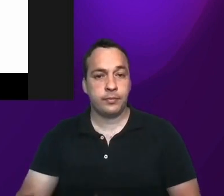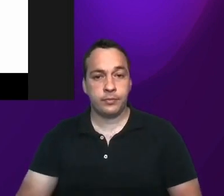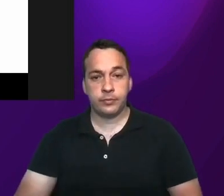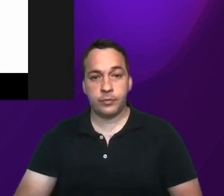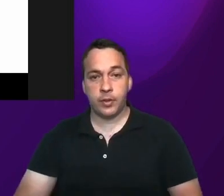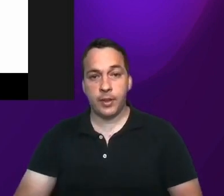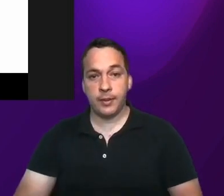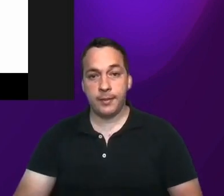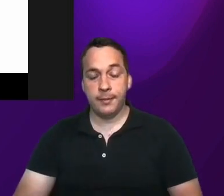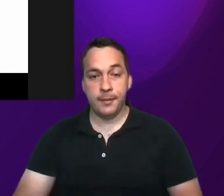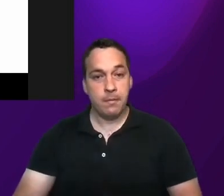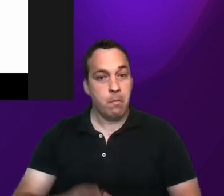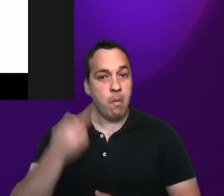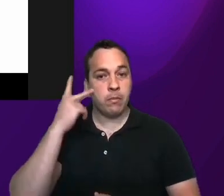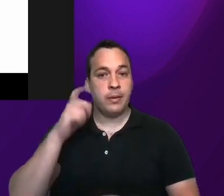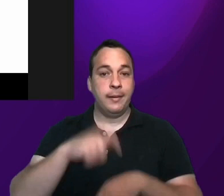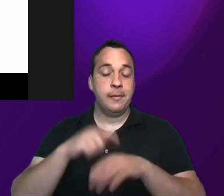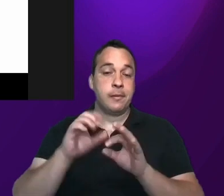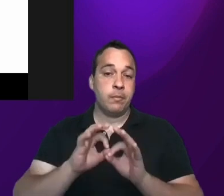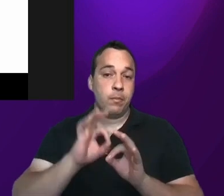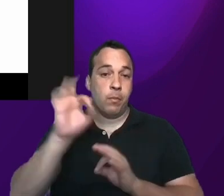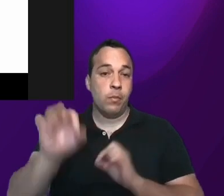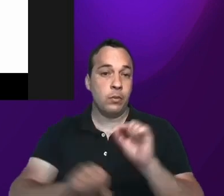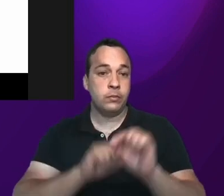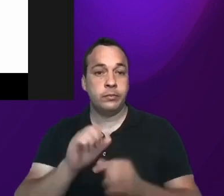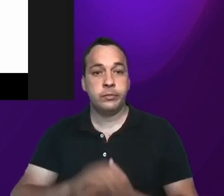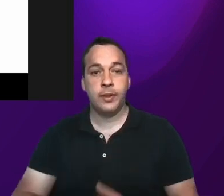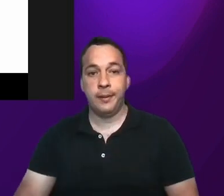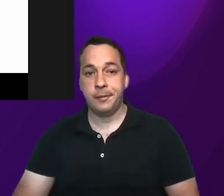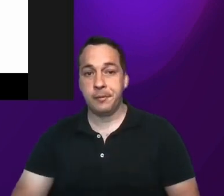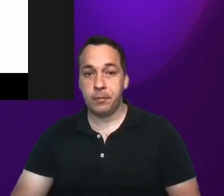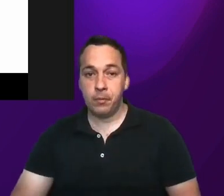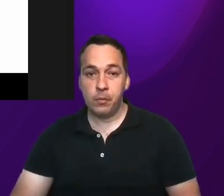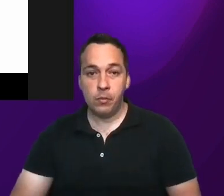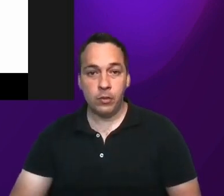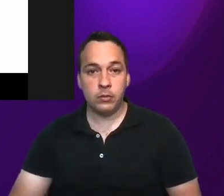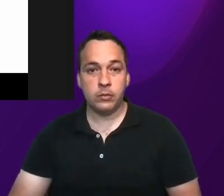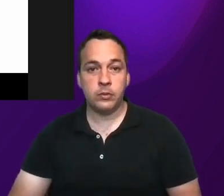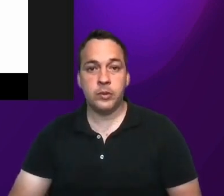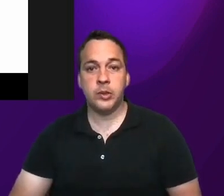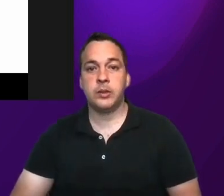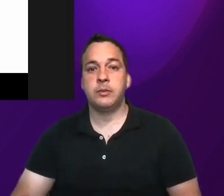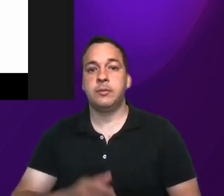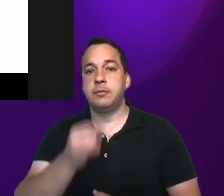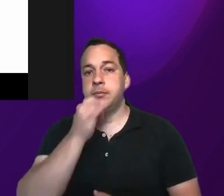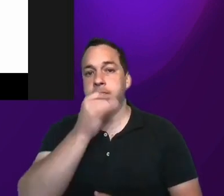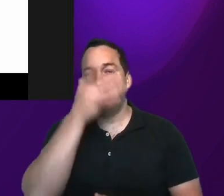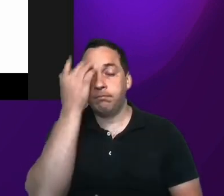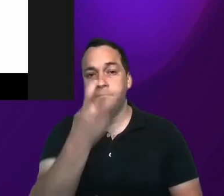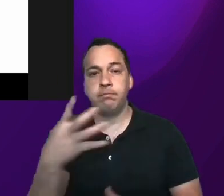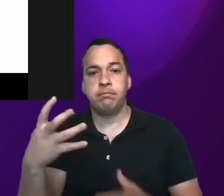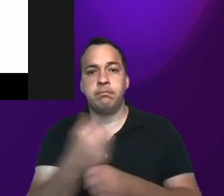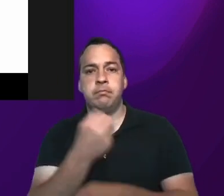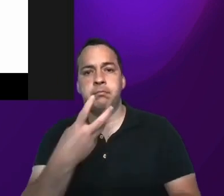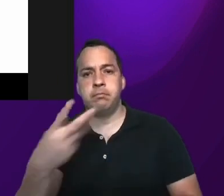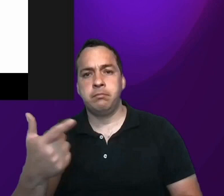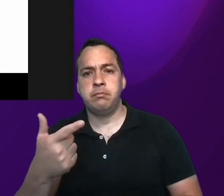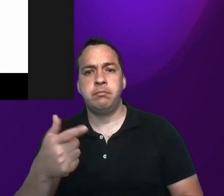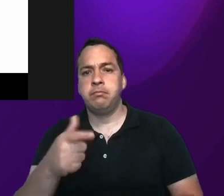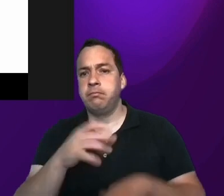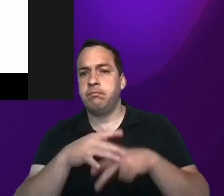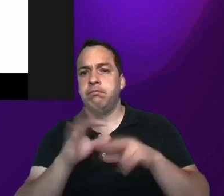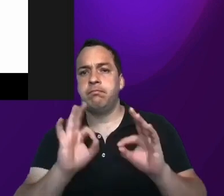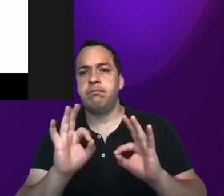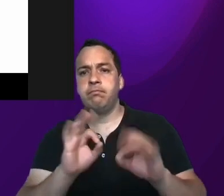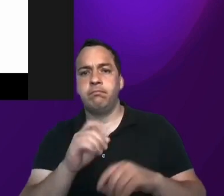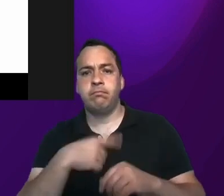longo prazo. Um exemplo é esse pequeno estudo, 32 pacientes diabéticos que tiveram episódios de hipotensão